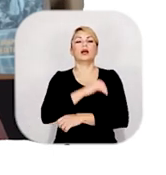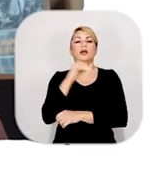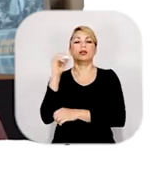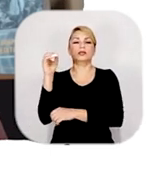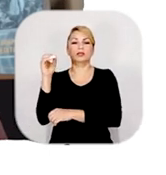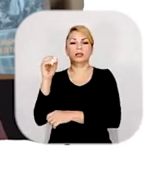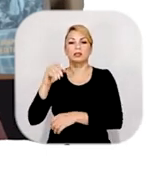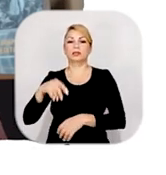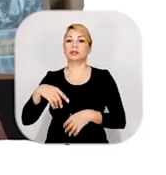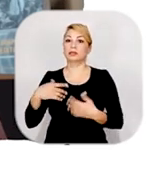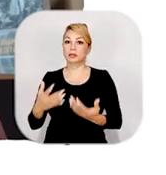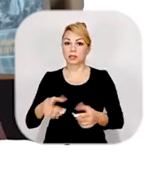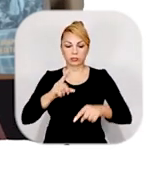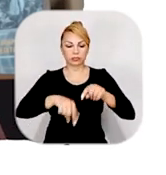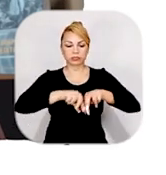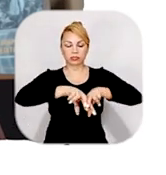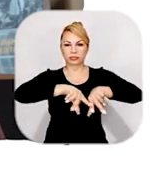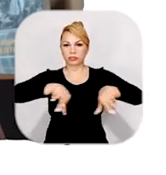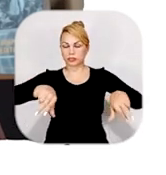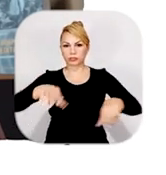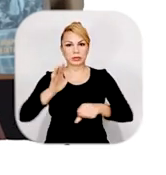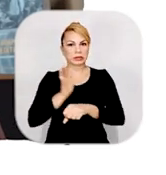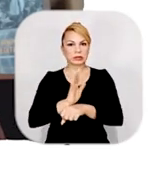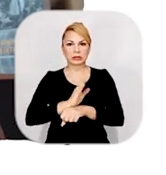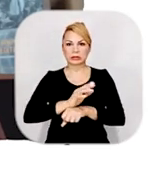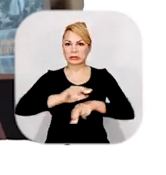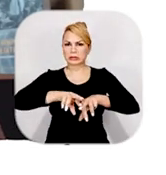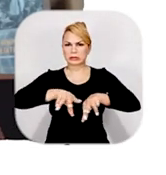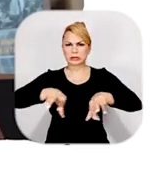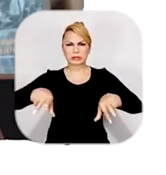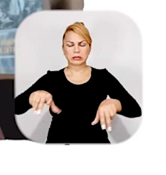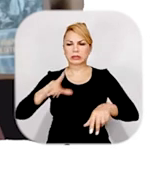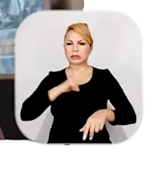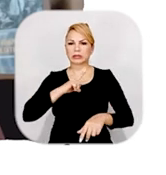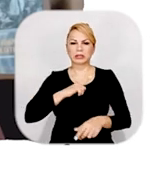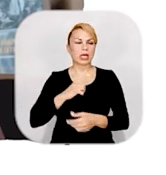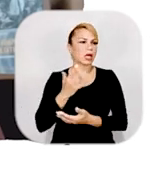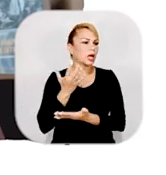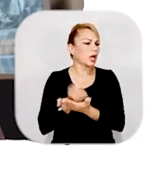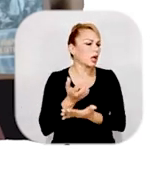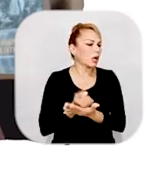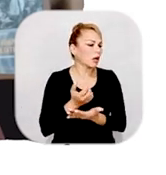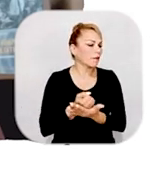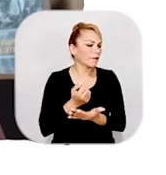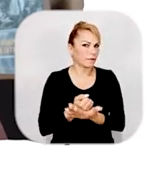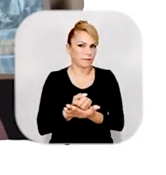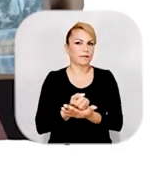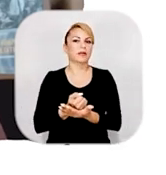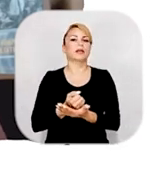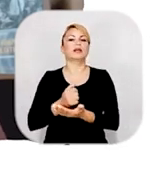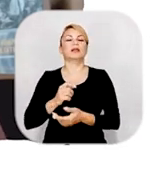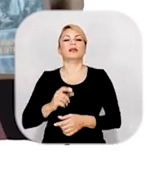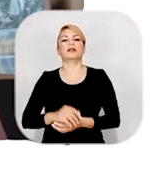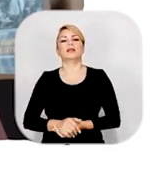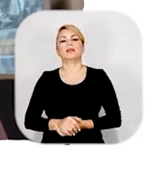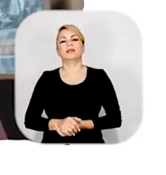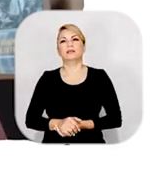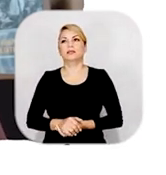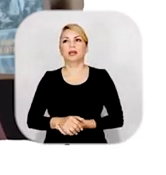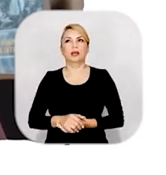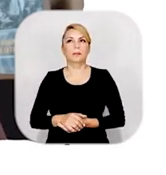uma coisa que o acervo dele é multimídia, né? Muito à frente do tempo dele, ele fez gravações sonoras, né? E uma das coisas